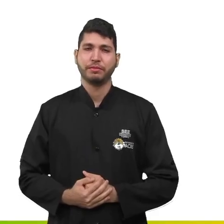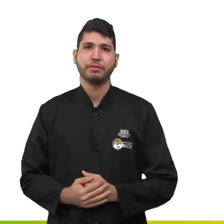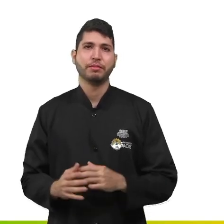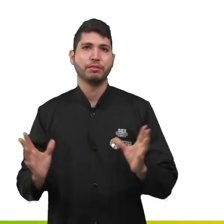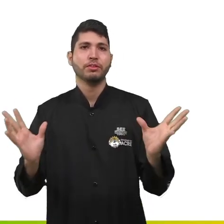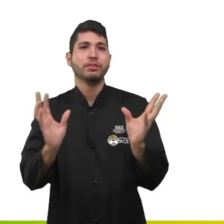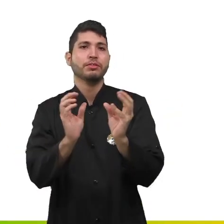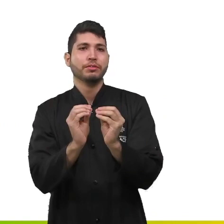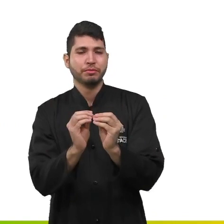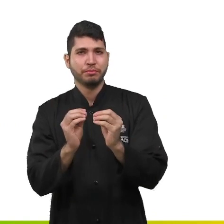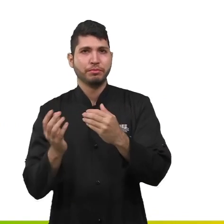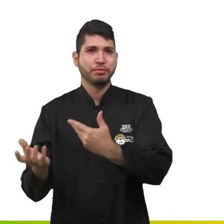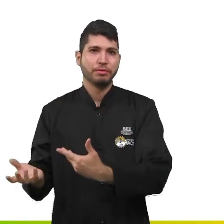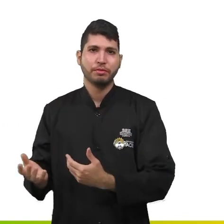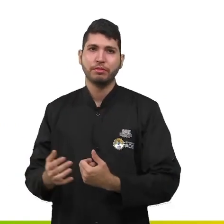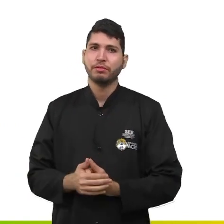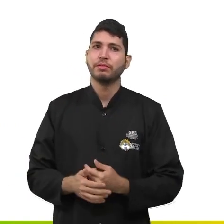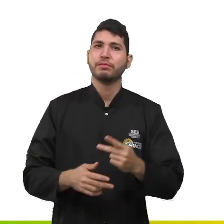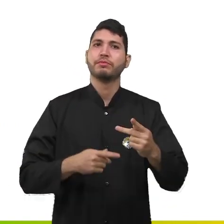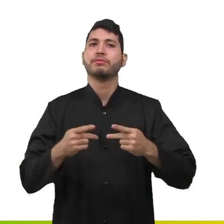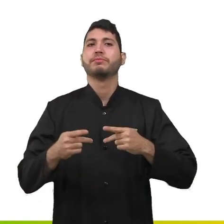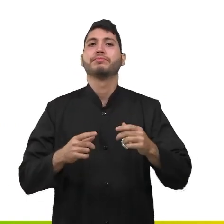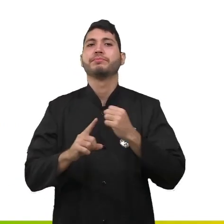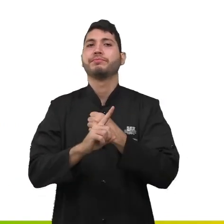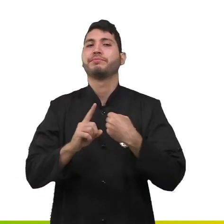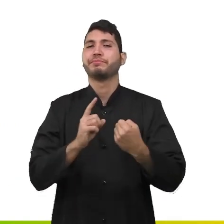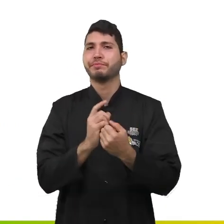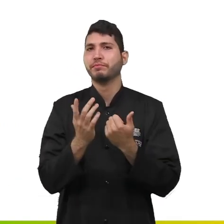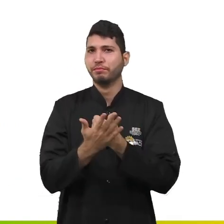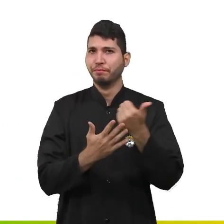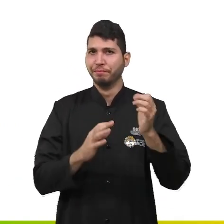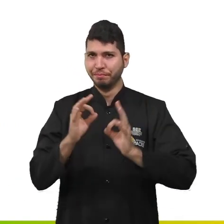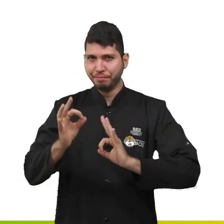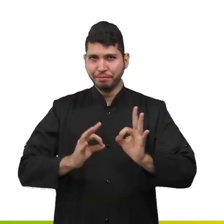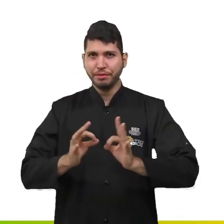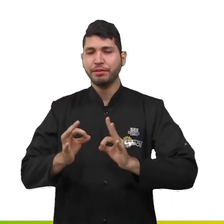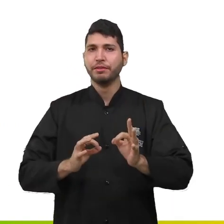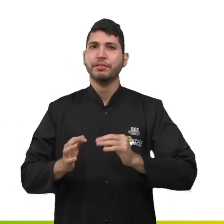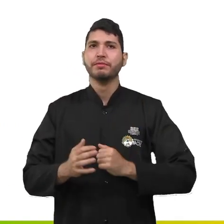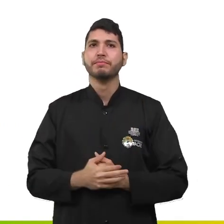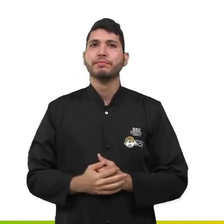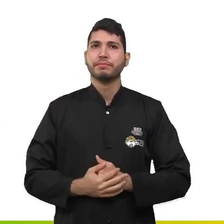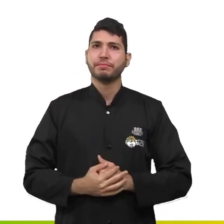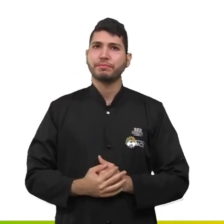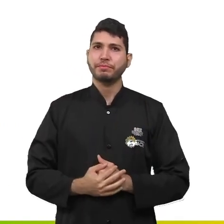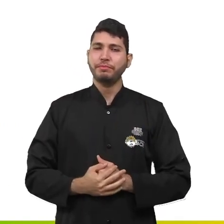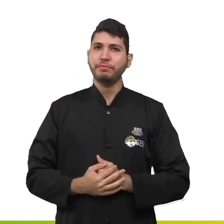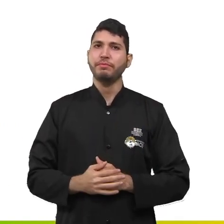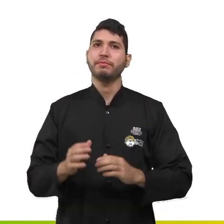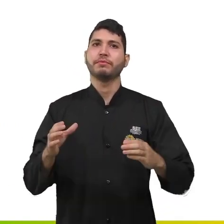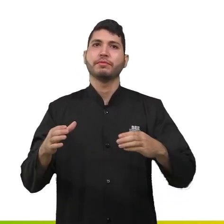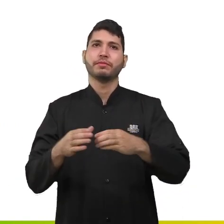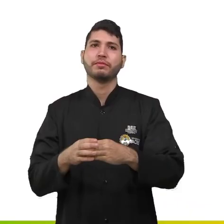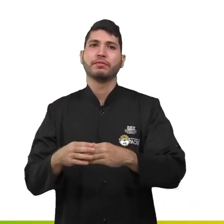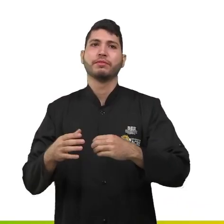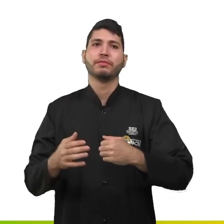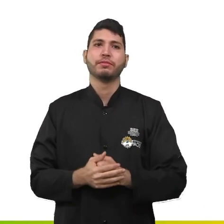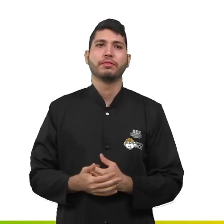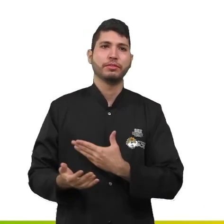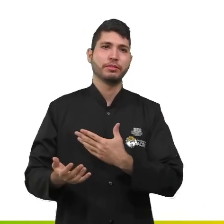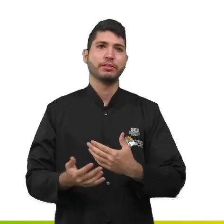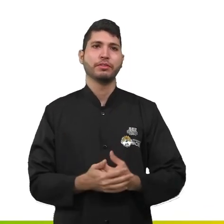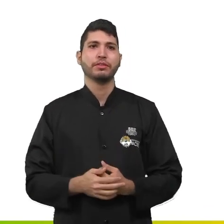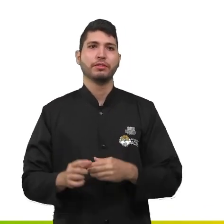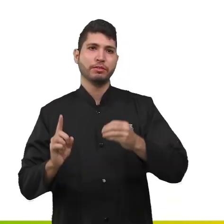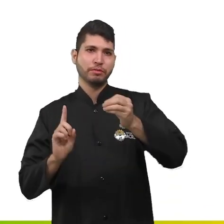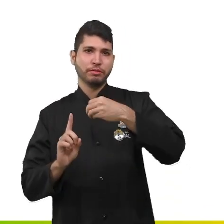para a gente recapitular mesmo, o que são os projetos sociais? Ações organizadas geralmente em comunidades vulneráveis, perfeito?